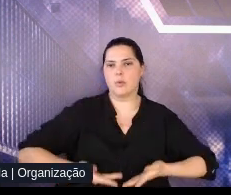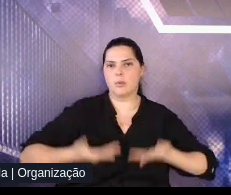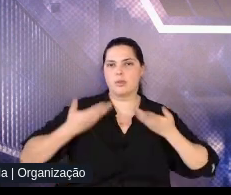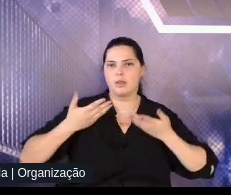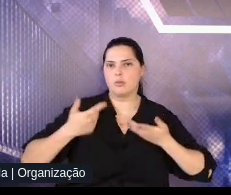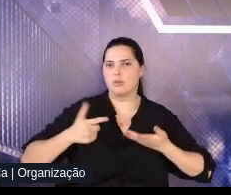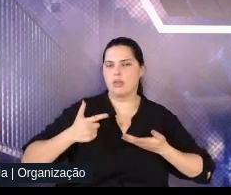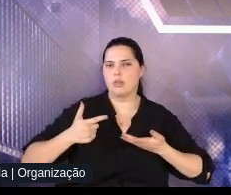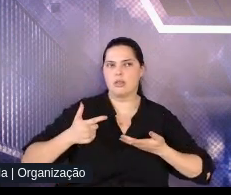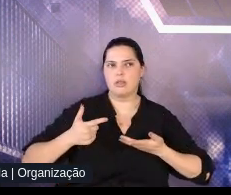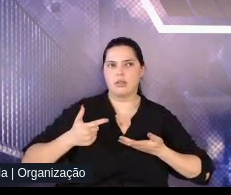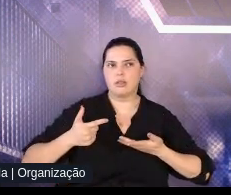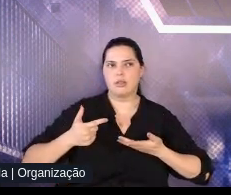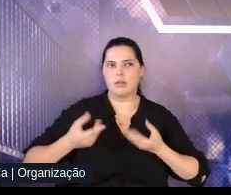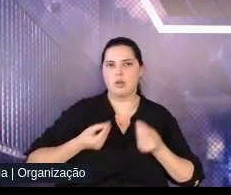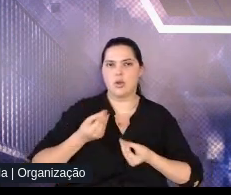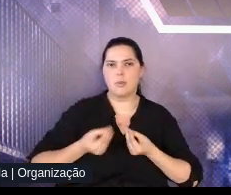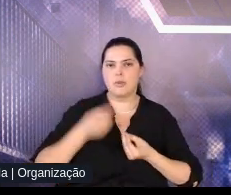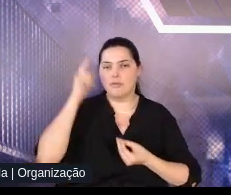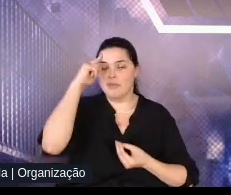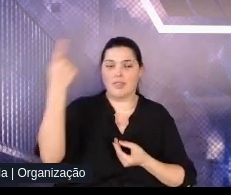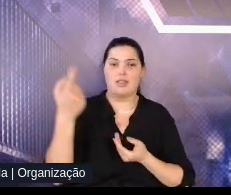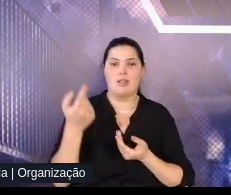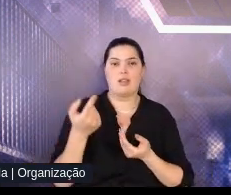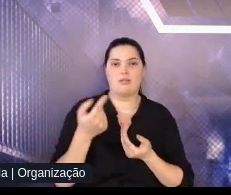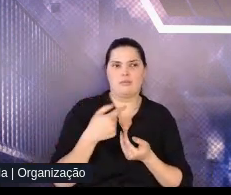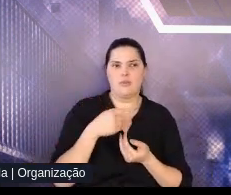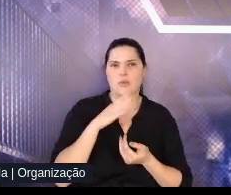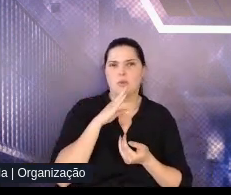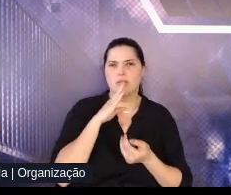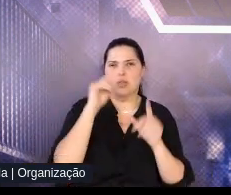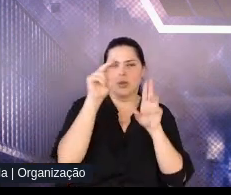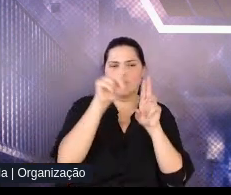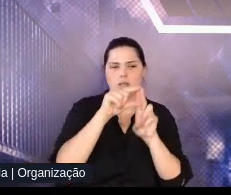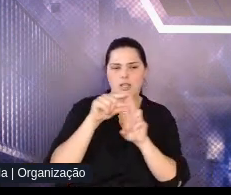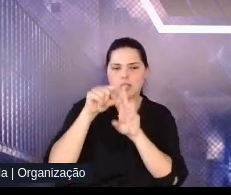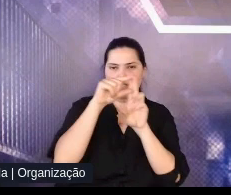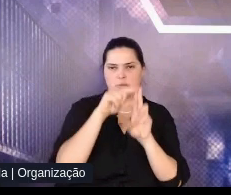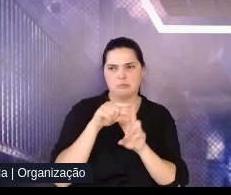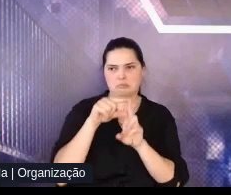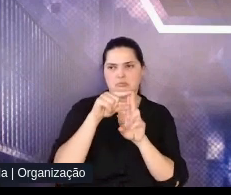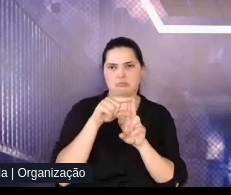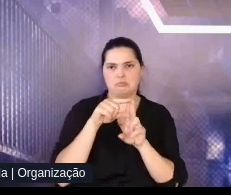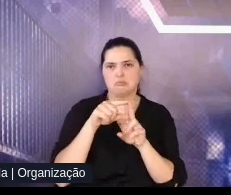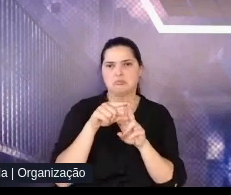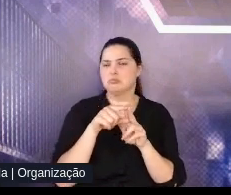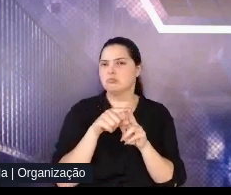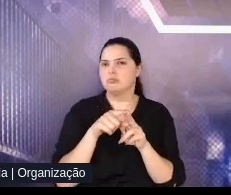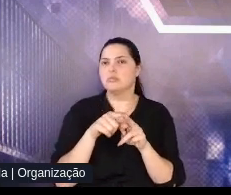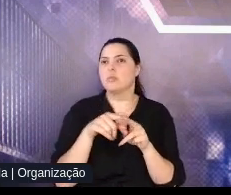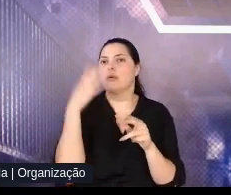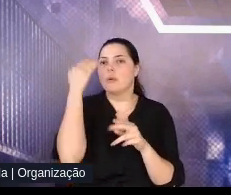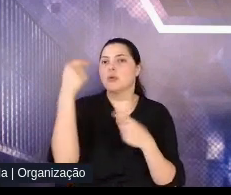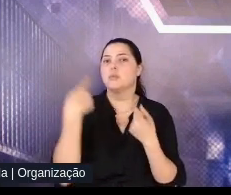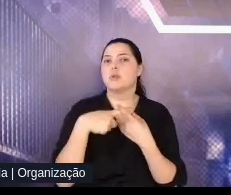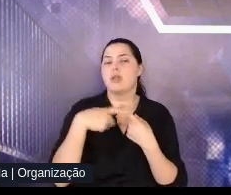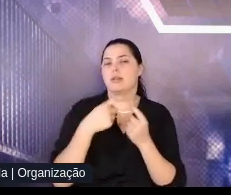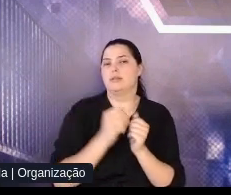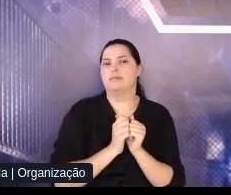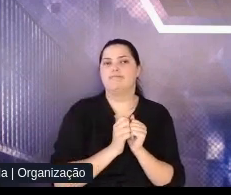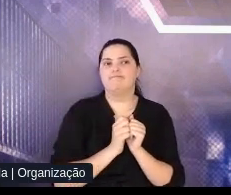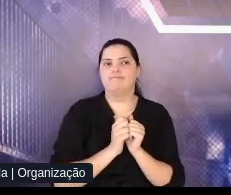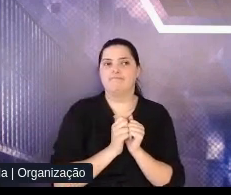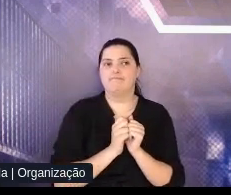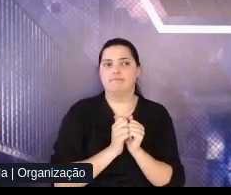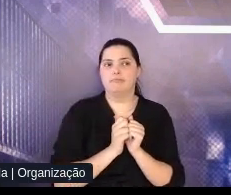na hora que foi inventado, né, esse caso, que foi bastante reconhecido no LinkedIn, ficou bastante famoso porque